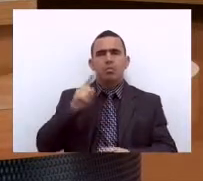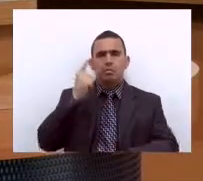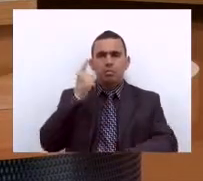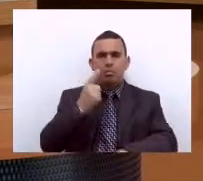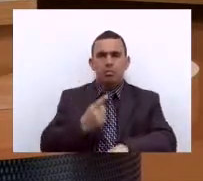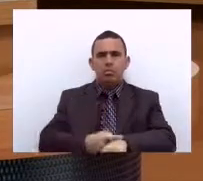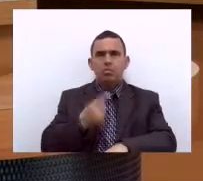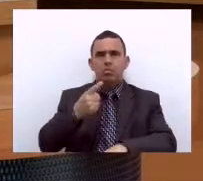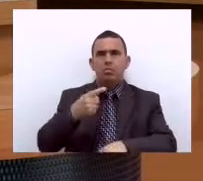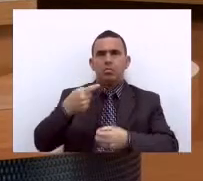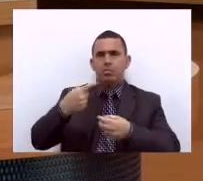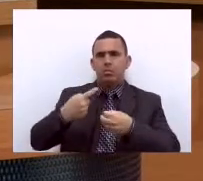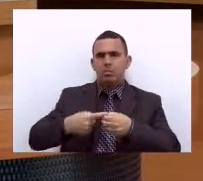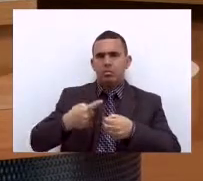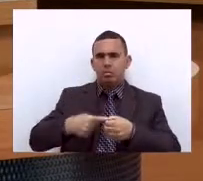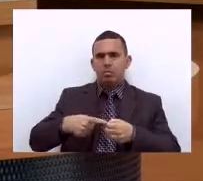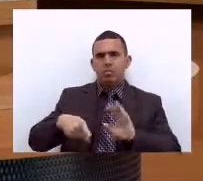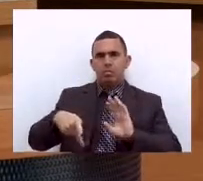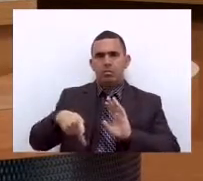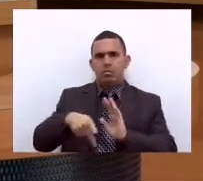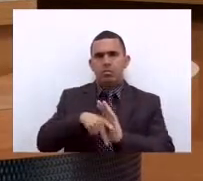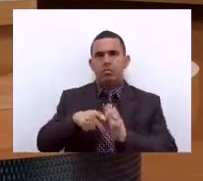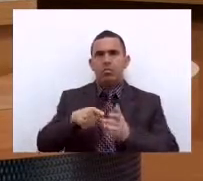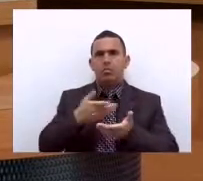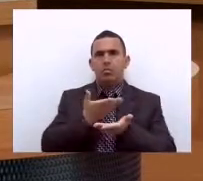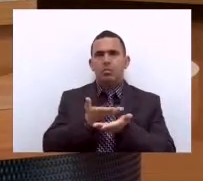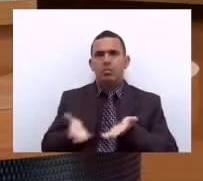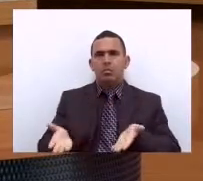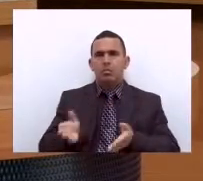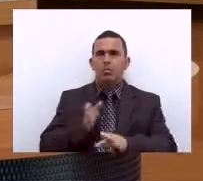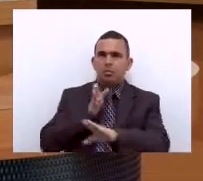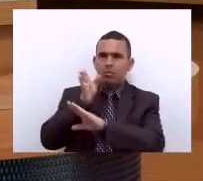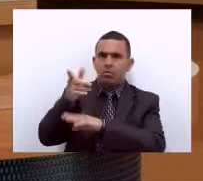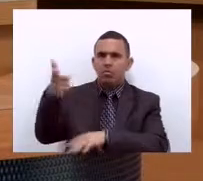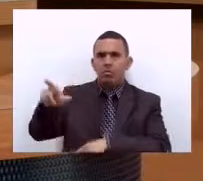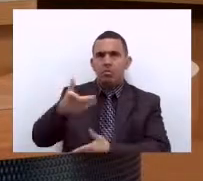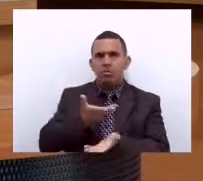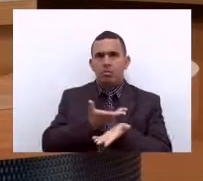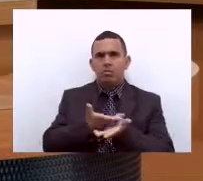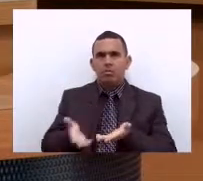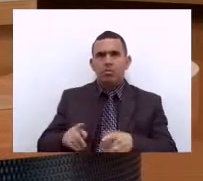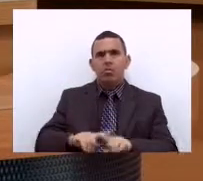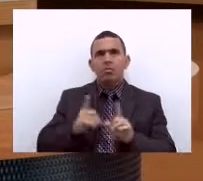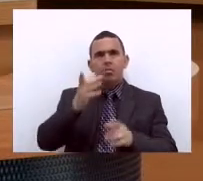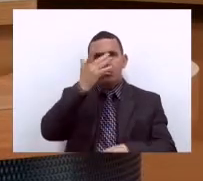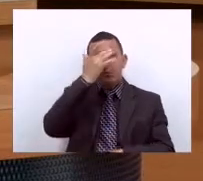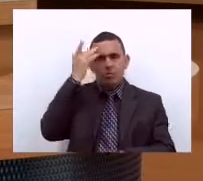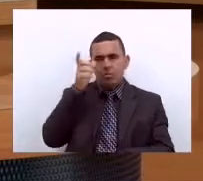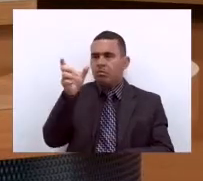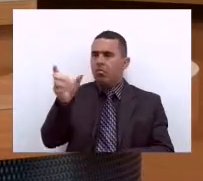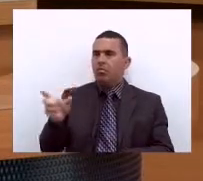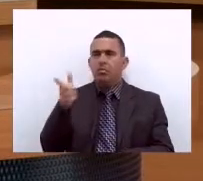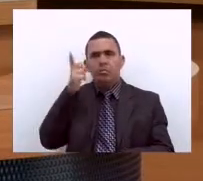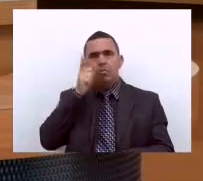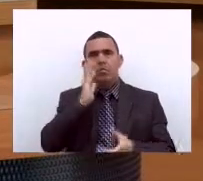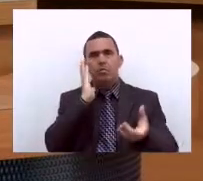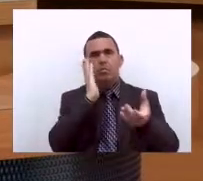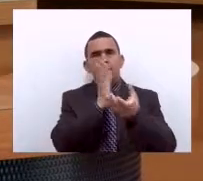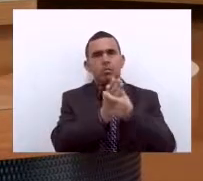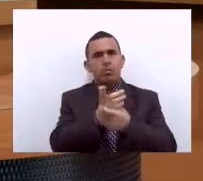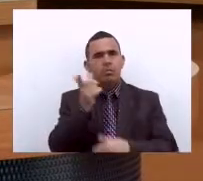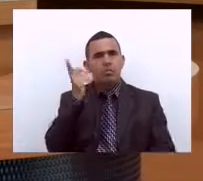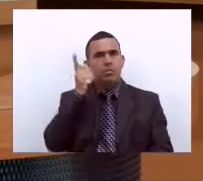imediatamente o município perde, vai para o Supremo, perde de novo e o camarada que entrou com a ação ganha. E aí